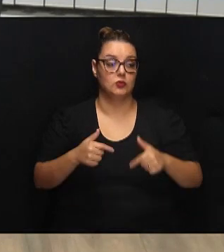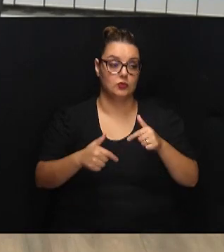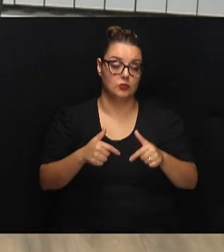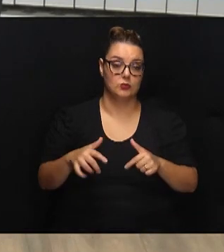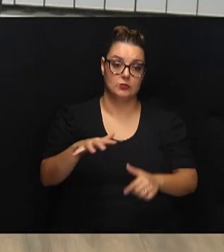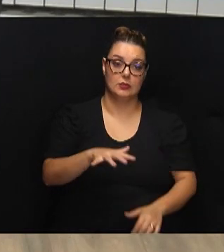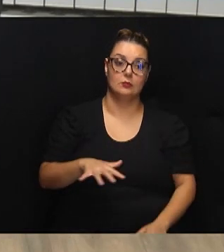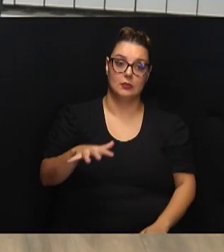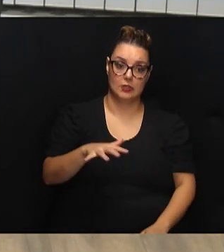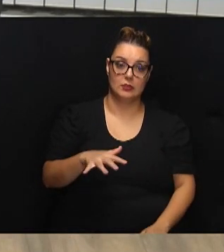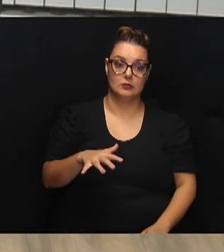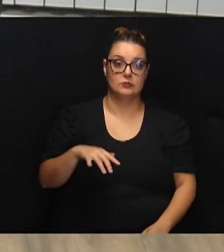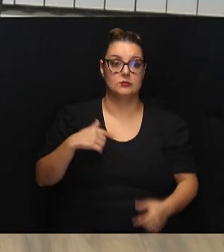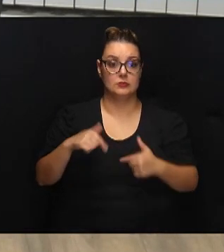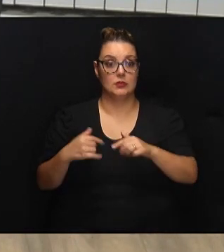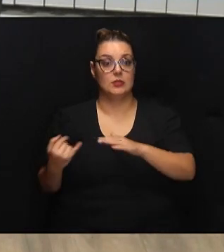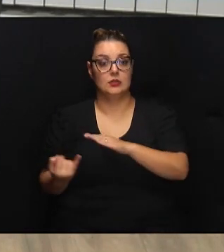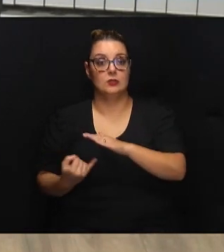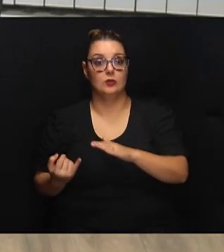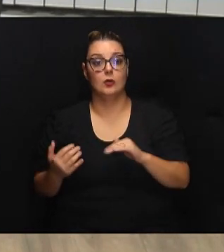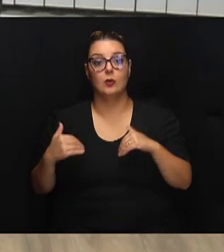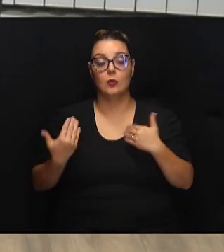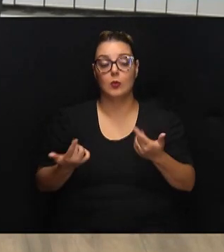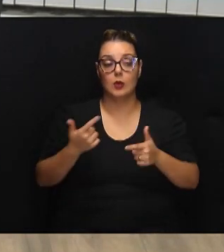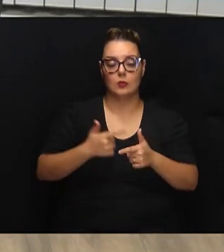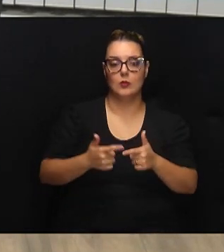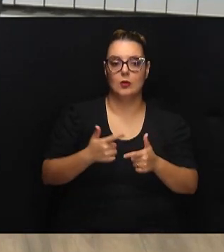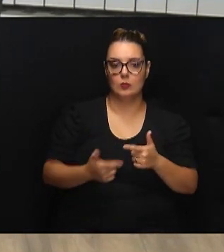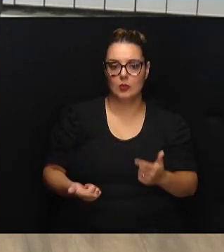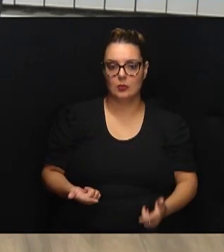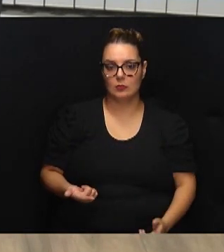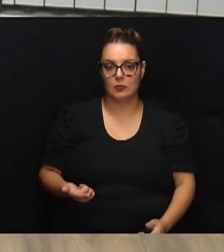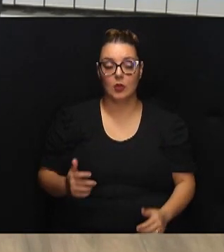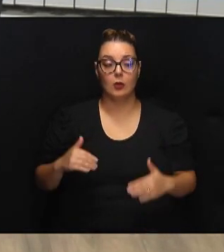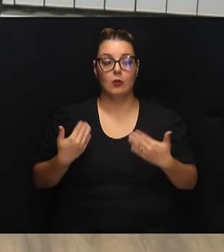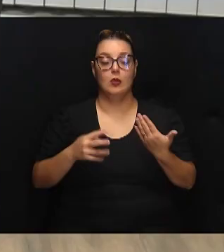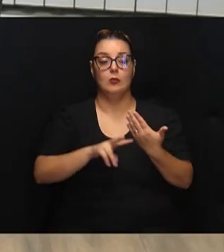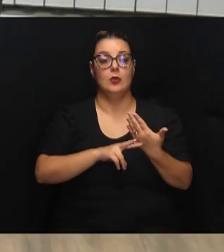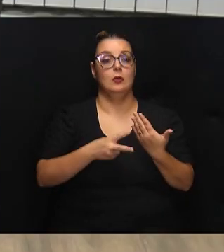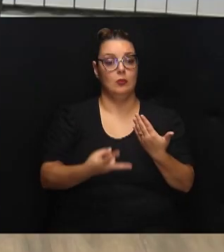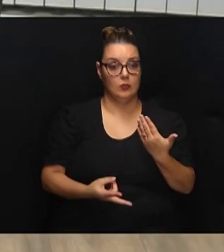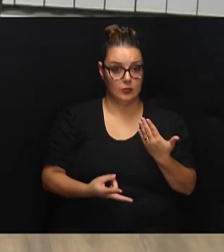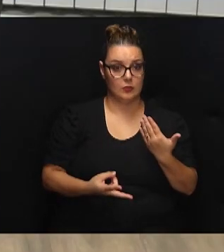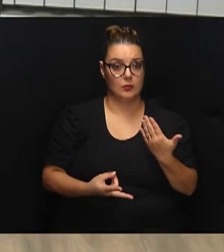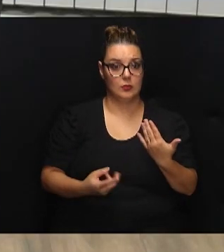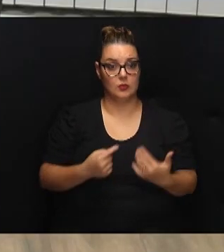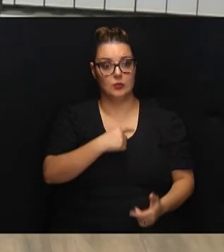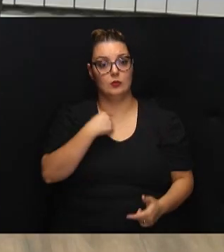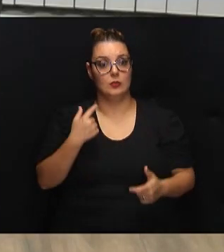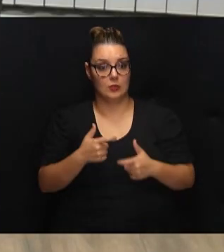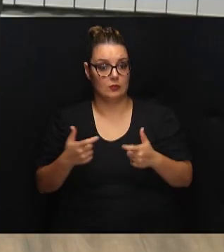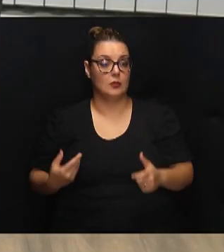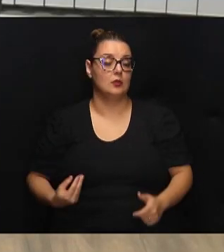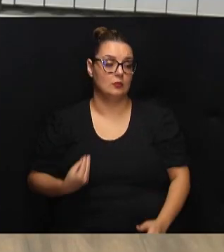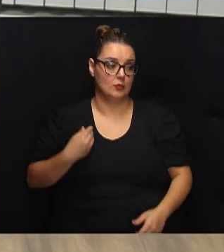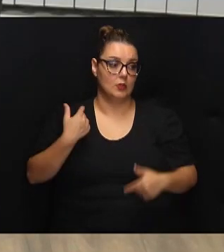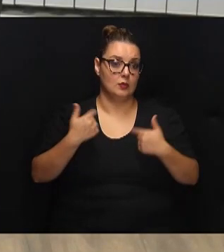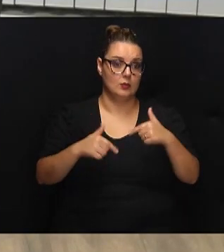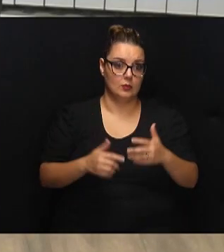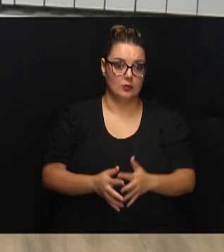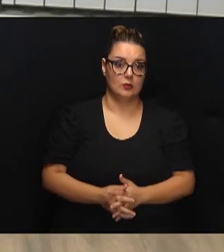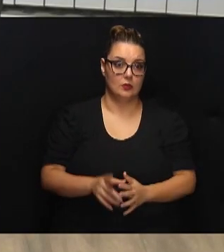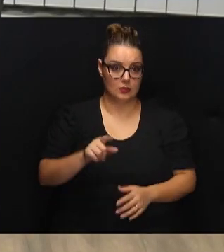né? De se trabalhar na informalidade e o que isso vai trazer a longo prazo na vida do trabalhador,